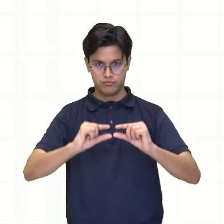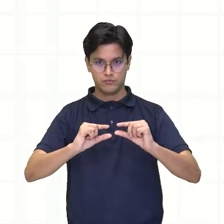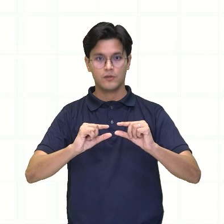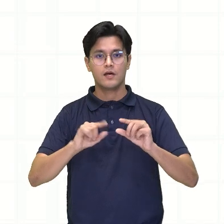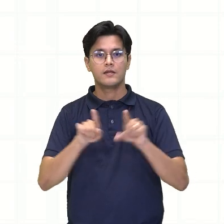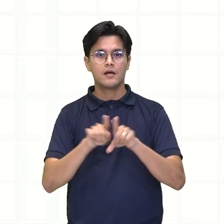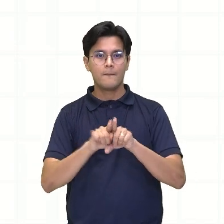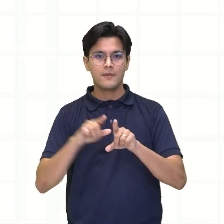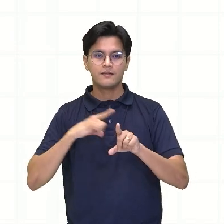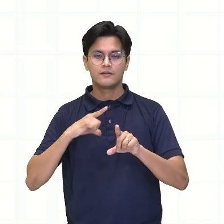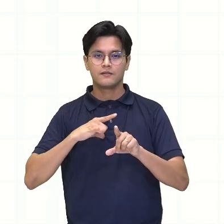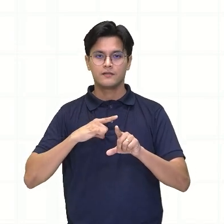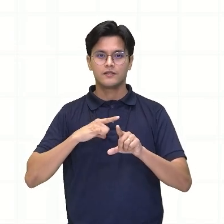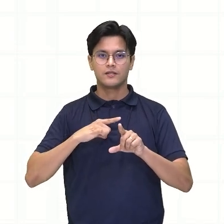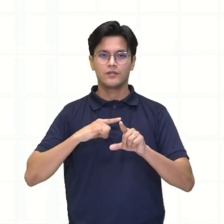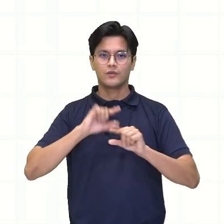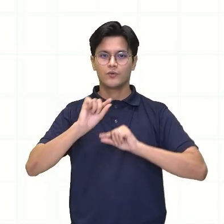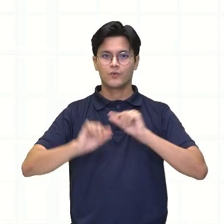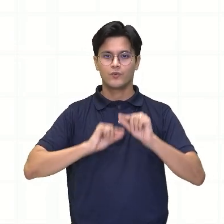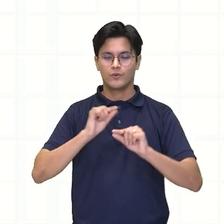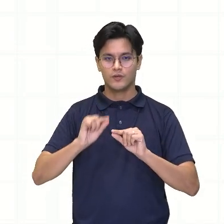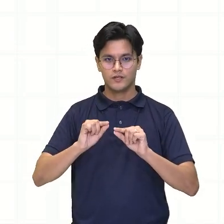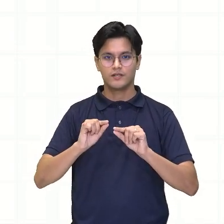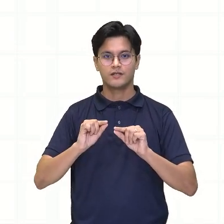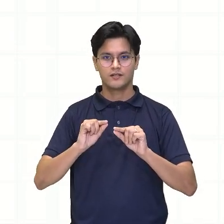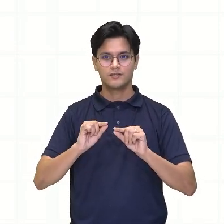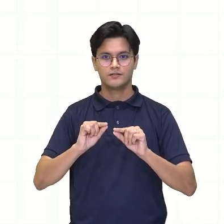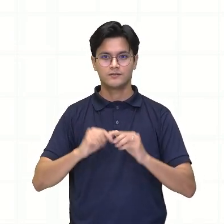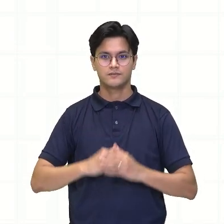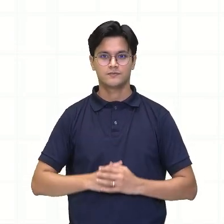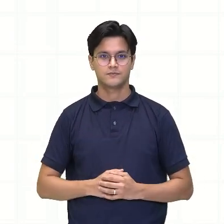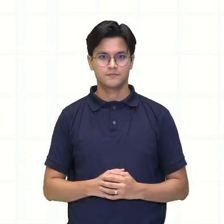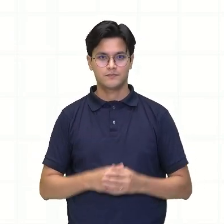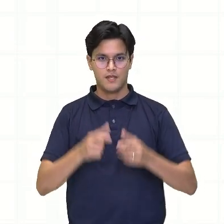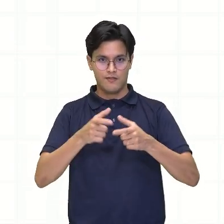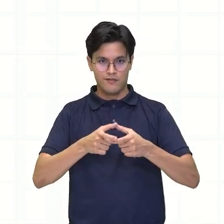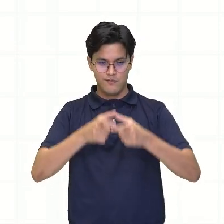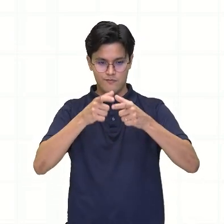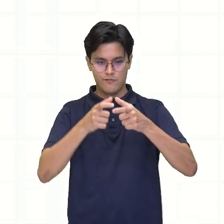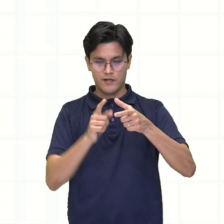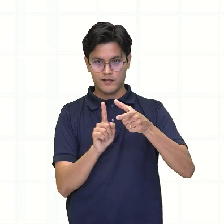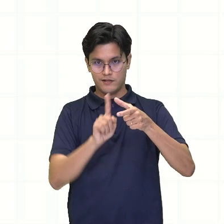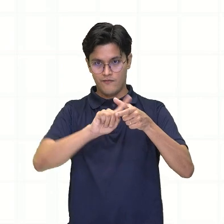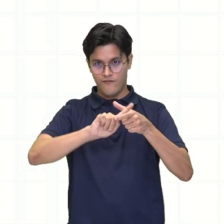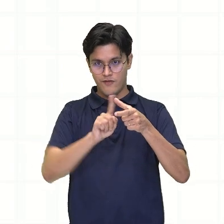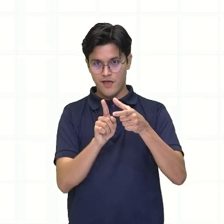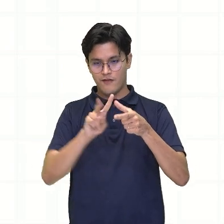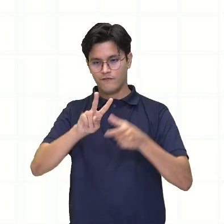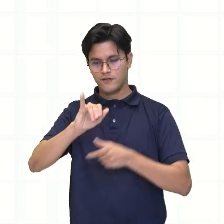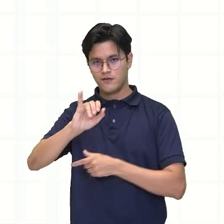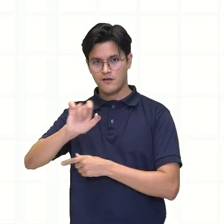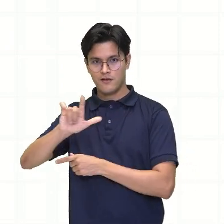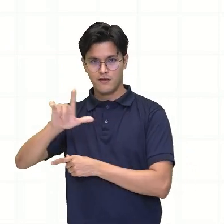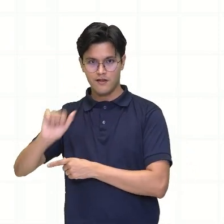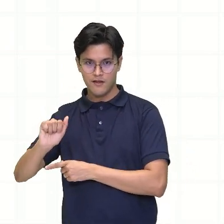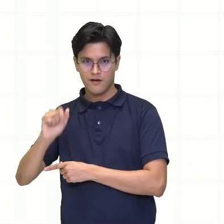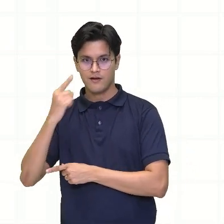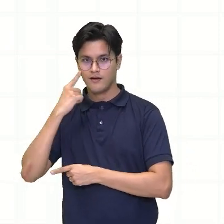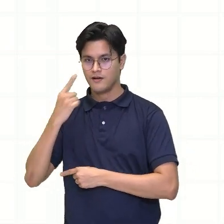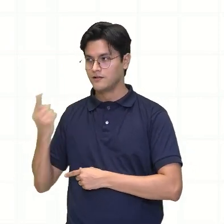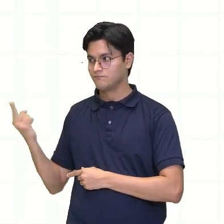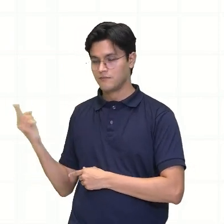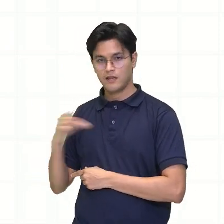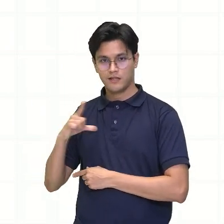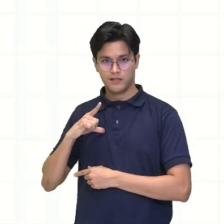vai puxar ela para cima ou impulsionar para baixo? Vai ser a biela, tá? Uma peça aqui que ela fica fixa,